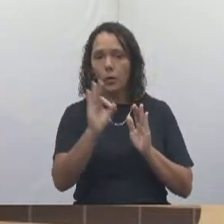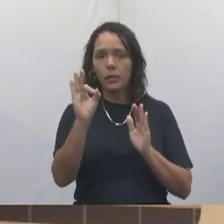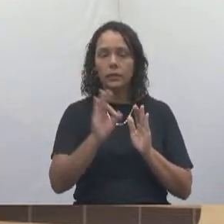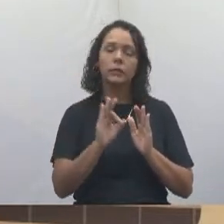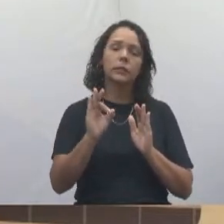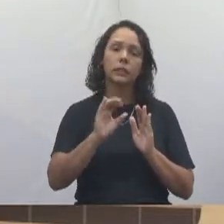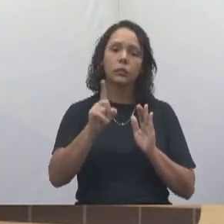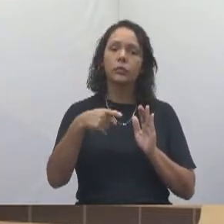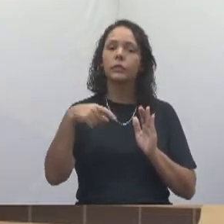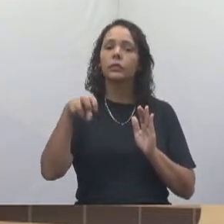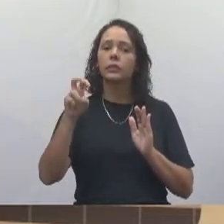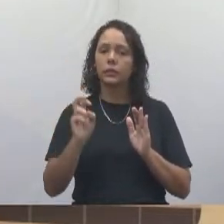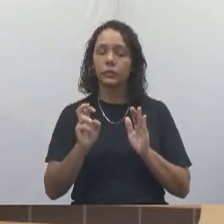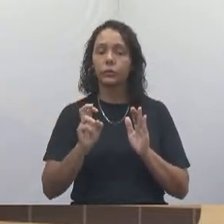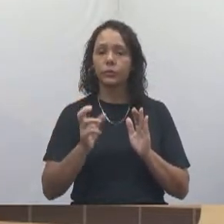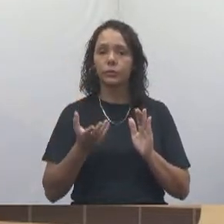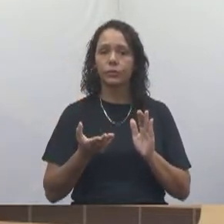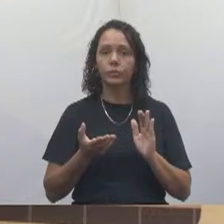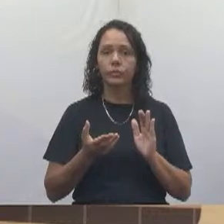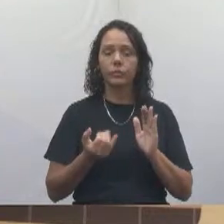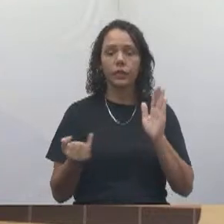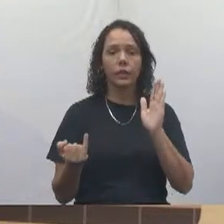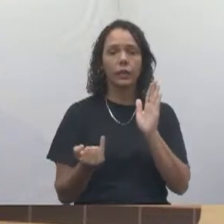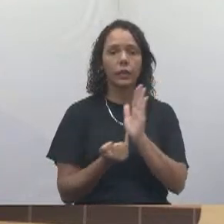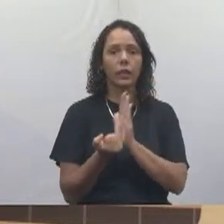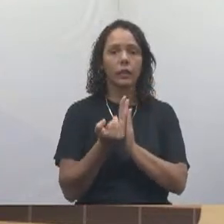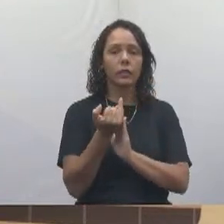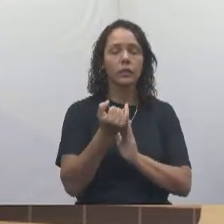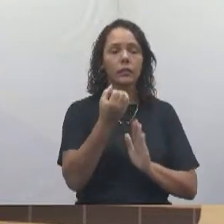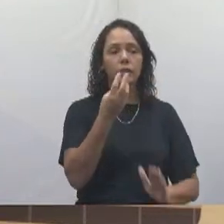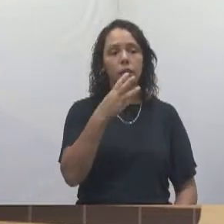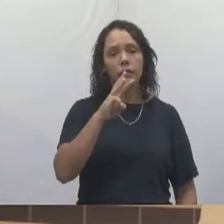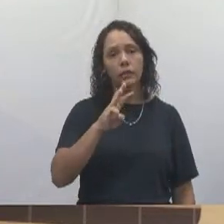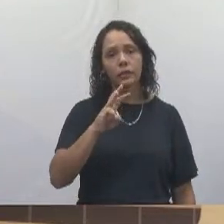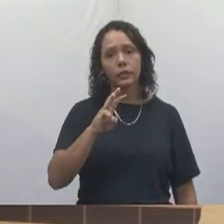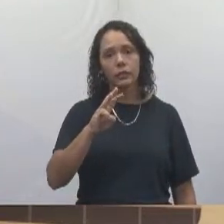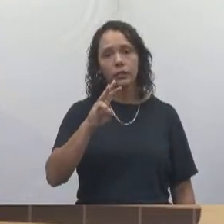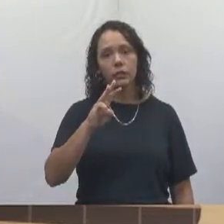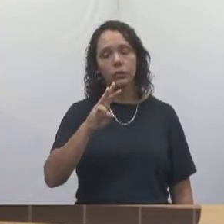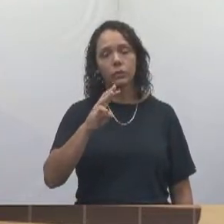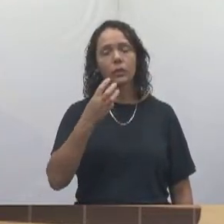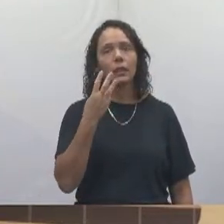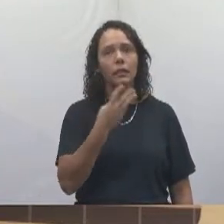59,5% nesses anos. A inflação foi 35,8%, o ISS